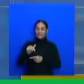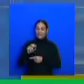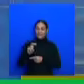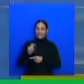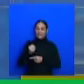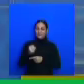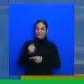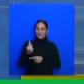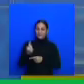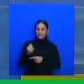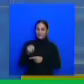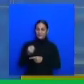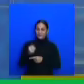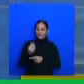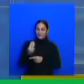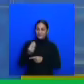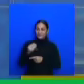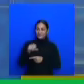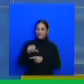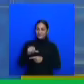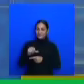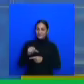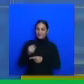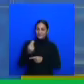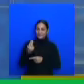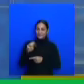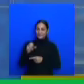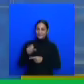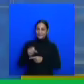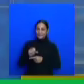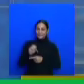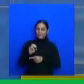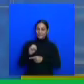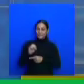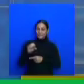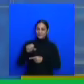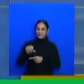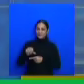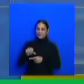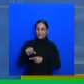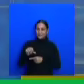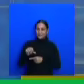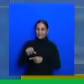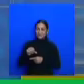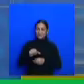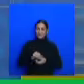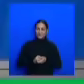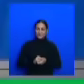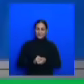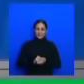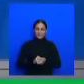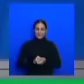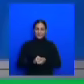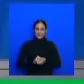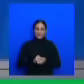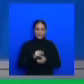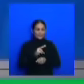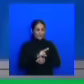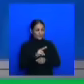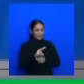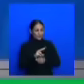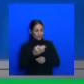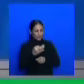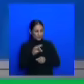37, 58, 18, 39, 29 e 09.